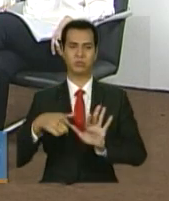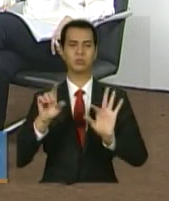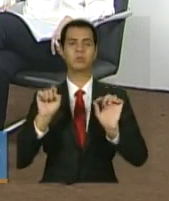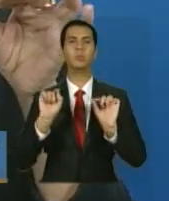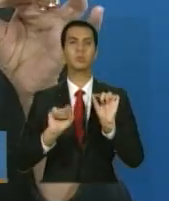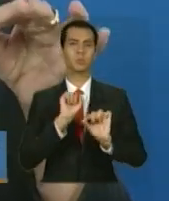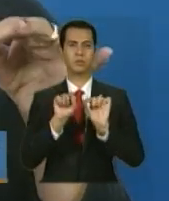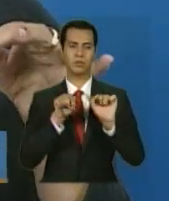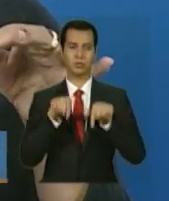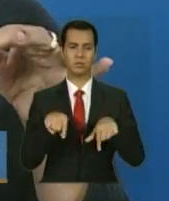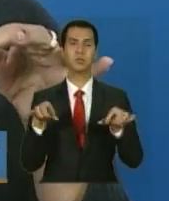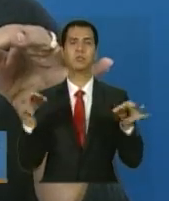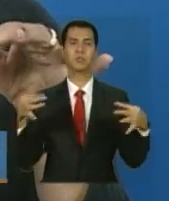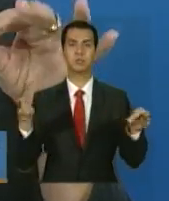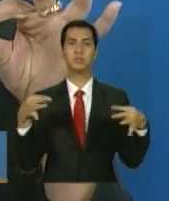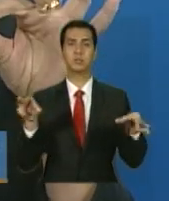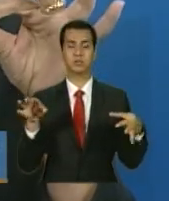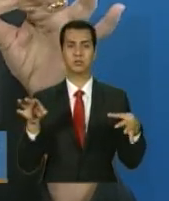Filipeta.